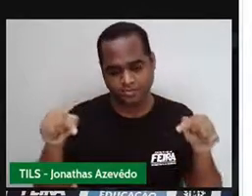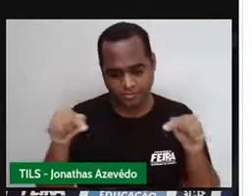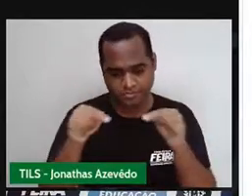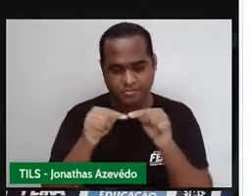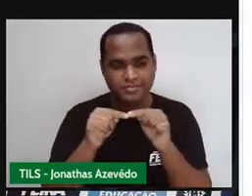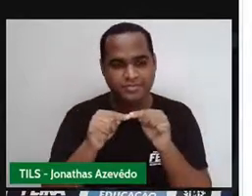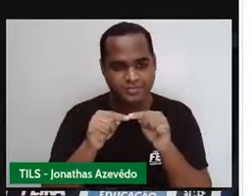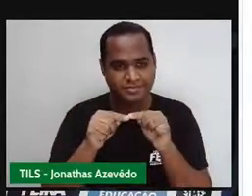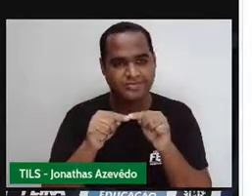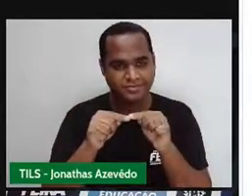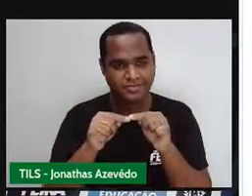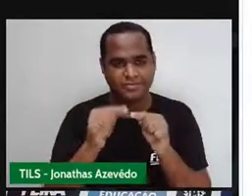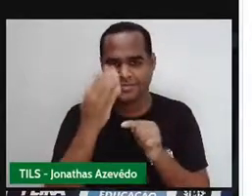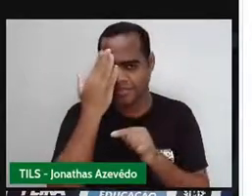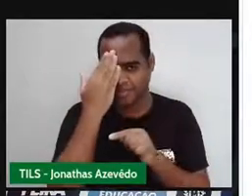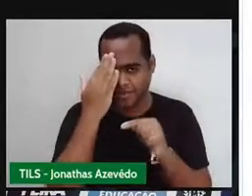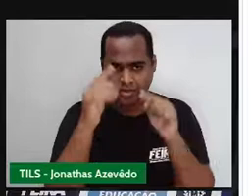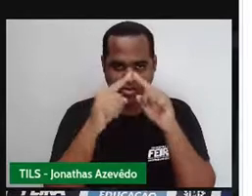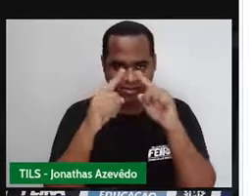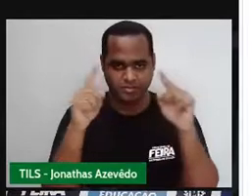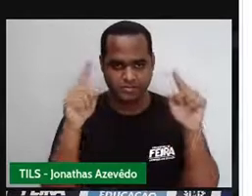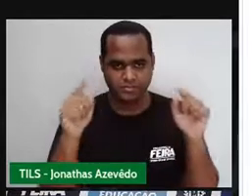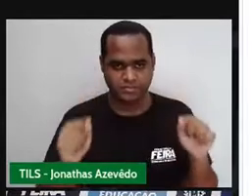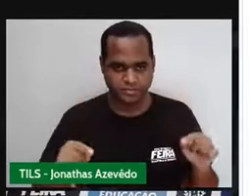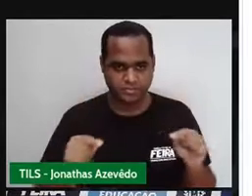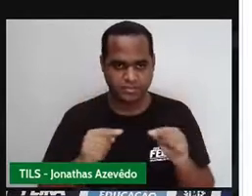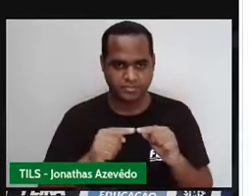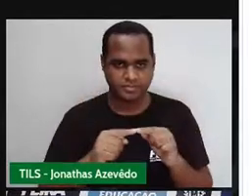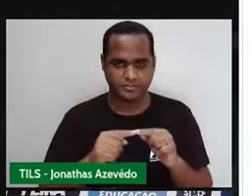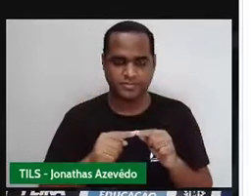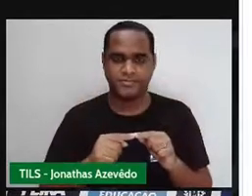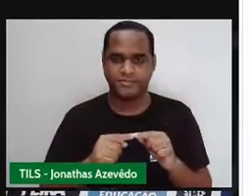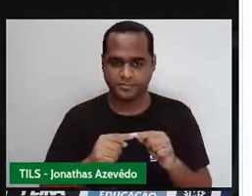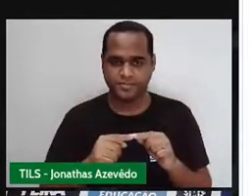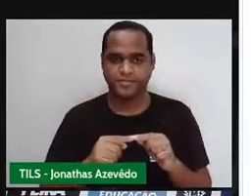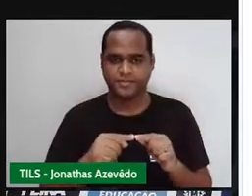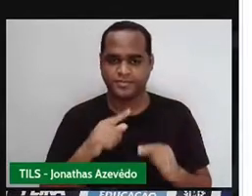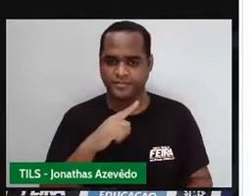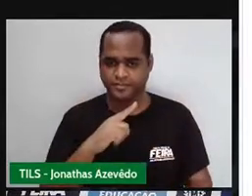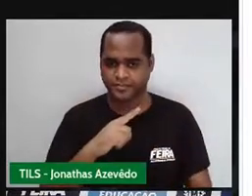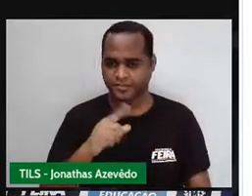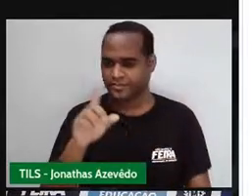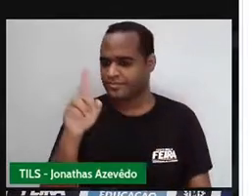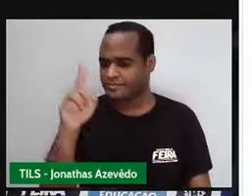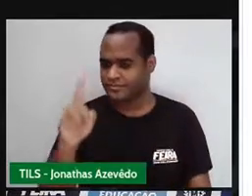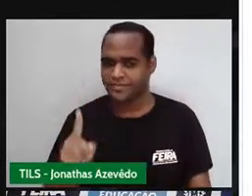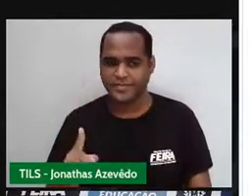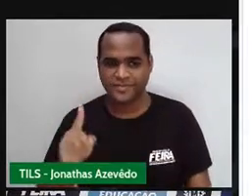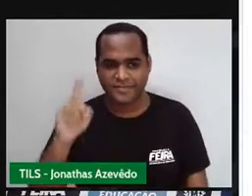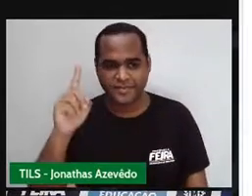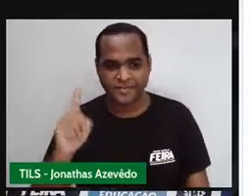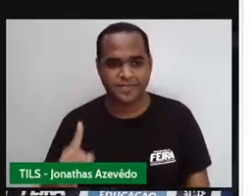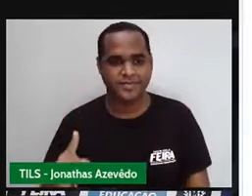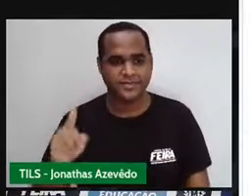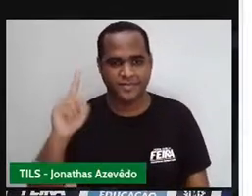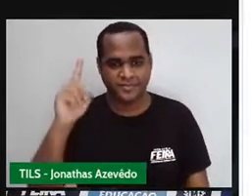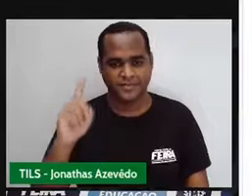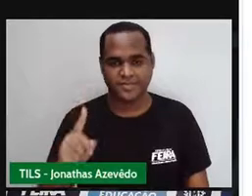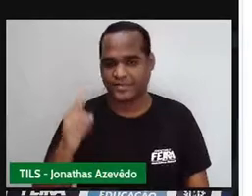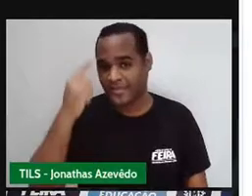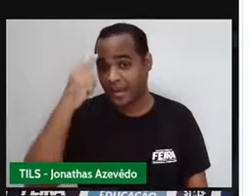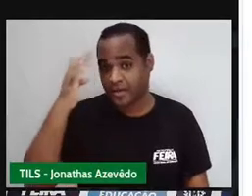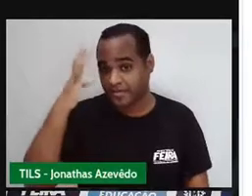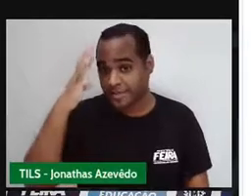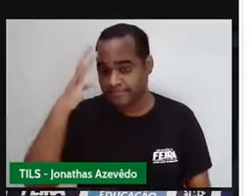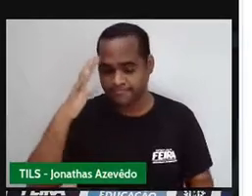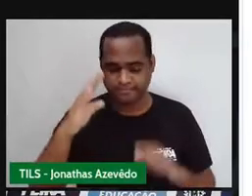quadrado né O que que eu sei que é um quadrado porque olha só essa parede aqui né Vamos pensar assim já que a gente